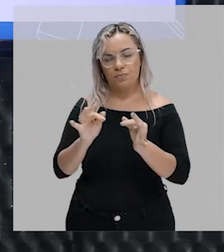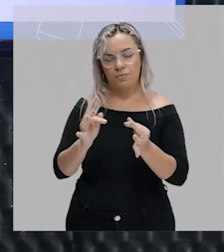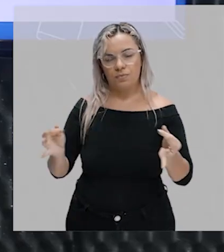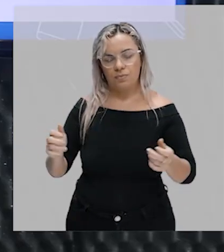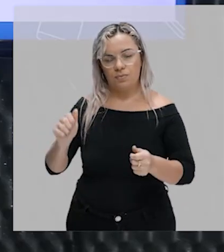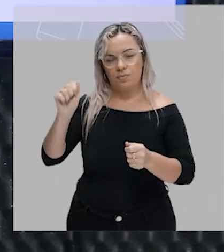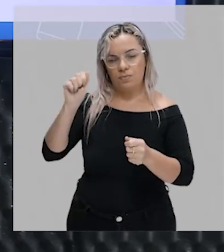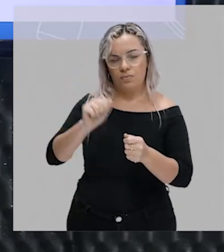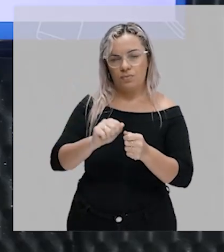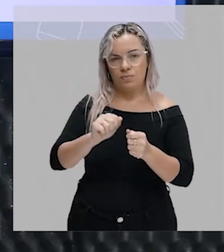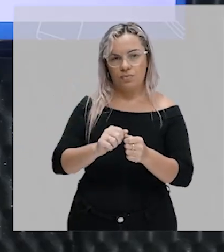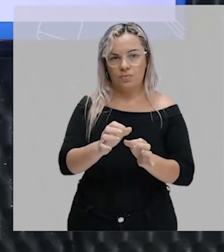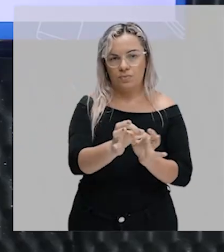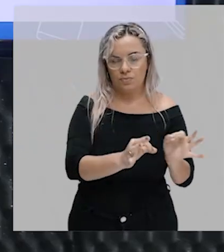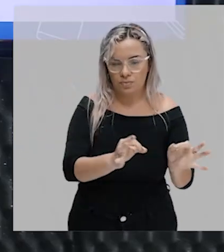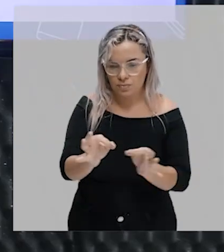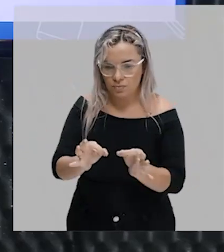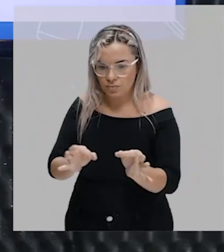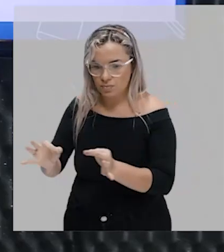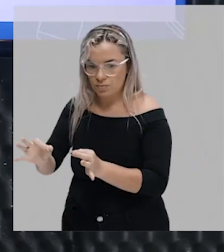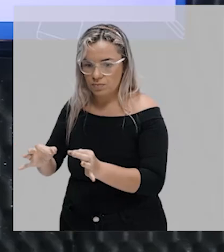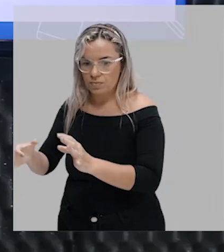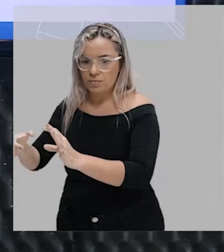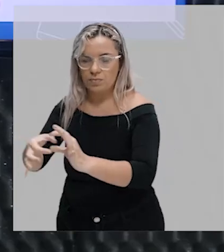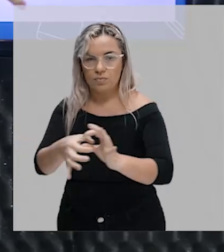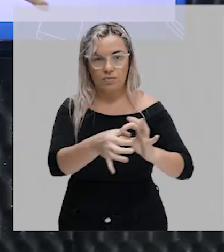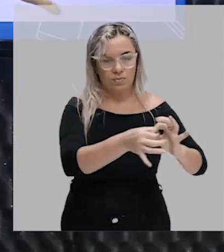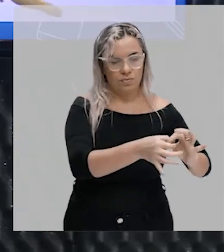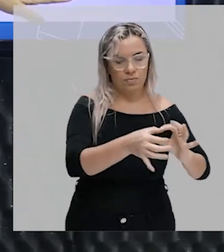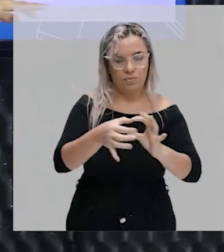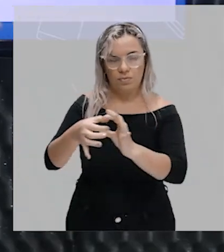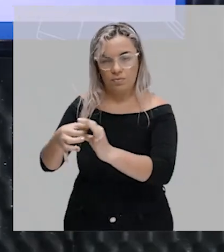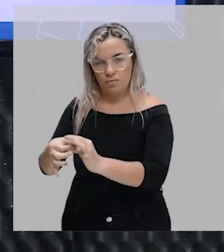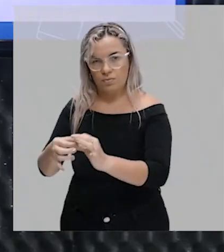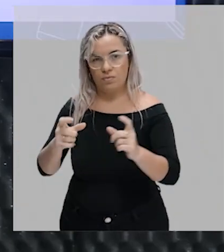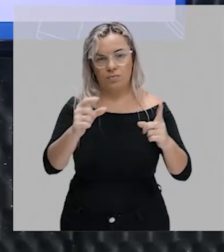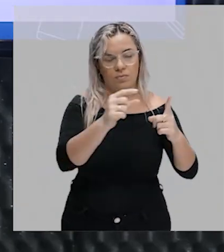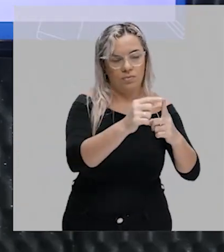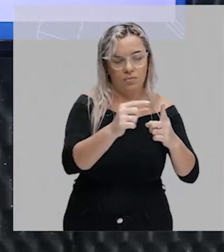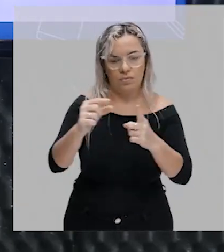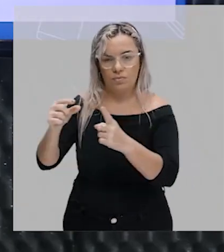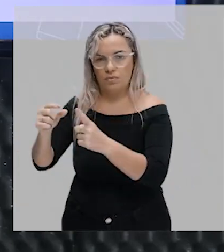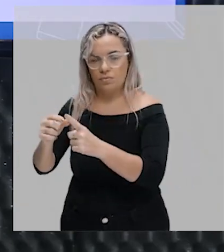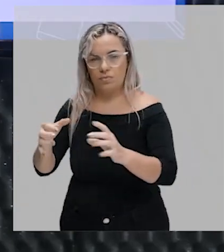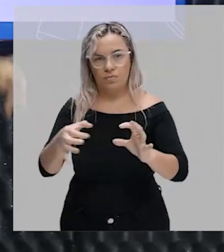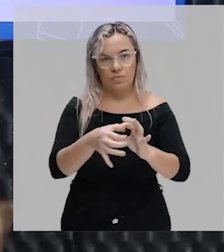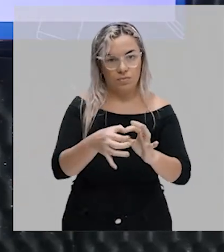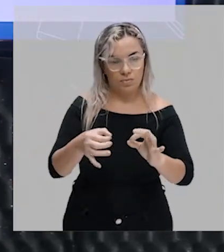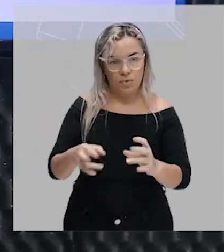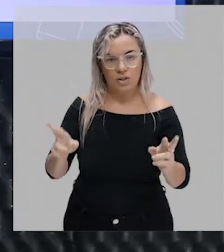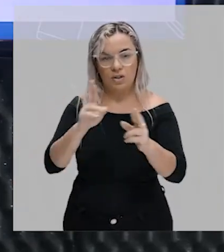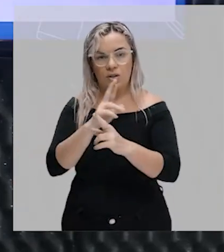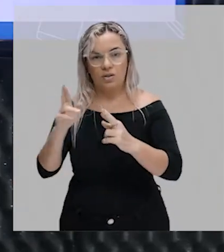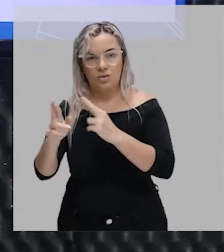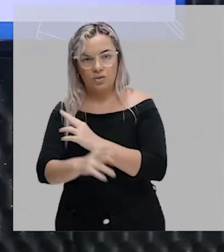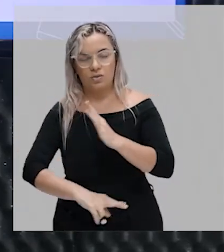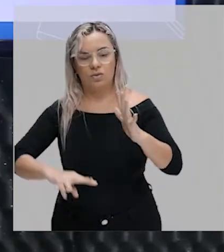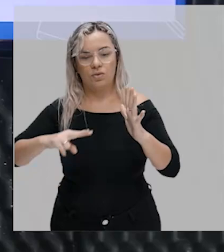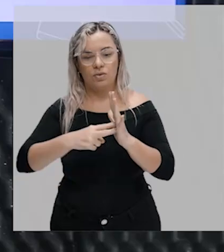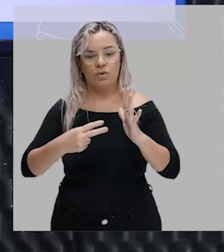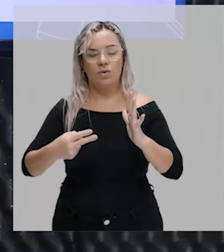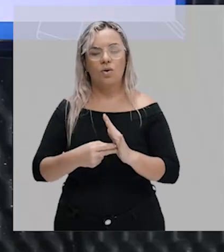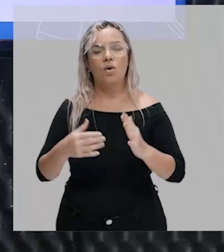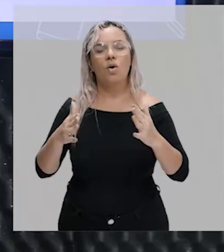faz essa articulação, ligando, de certa maneira, as palavras com o sentido. Então, quando